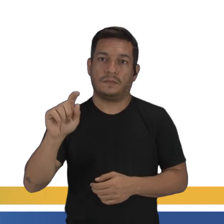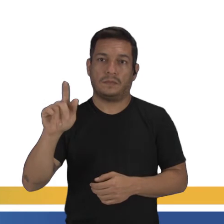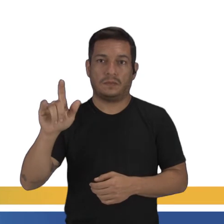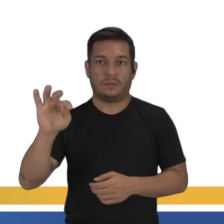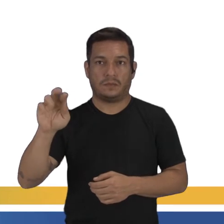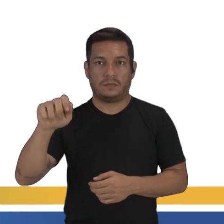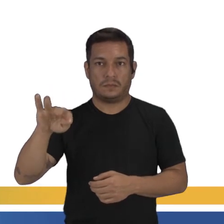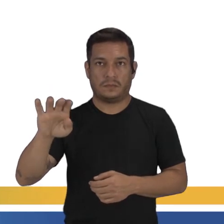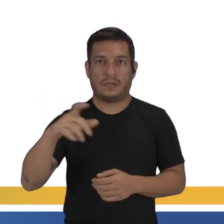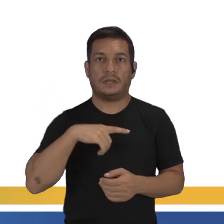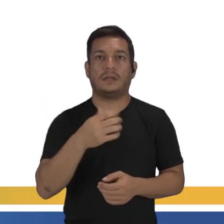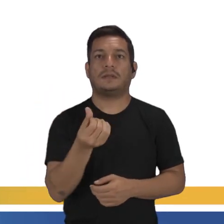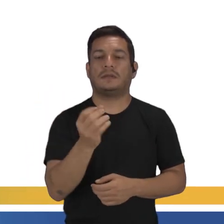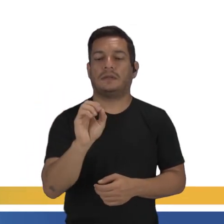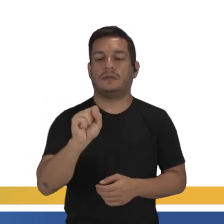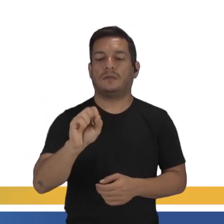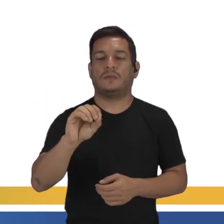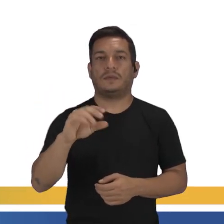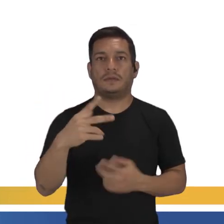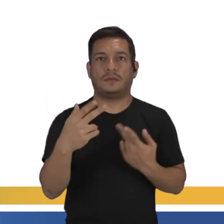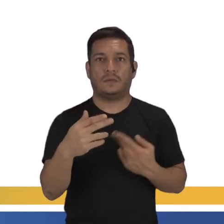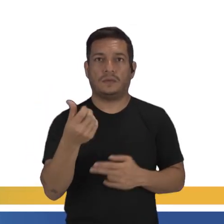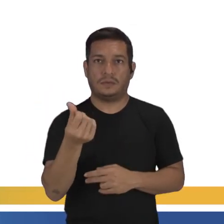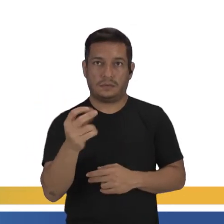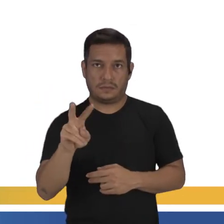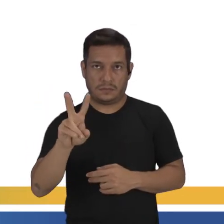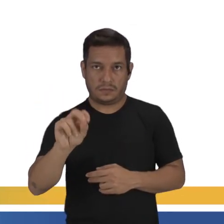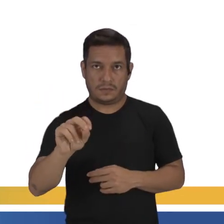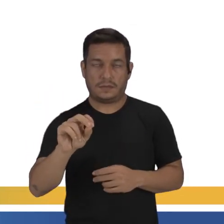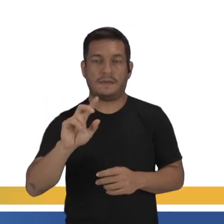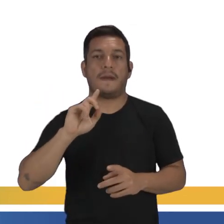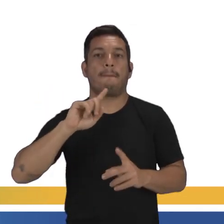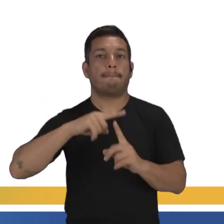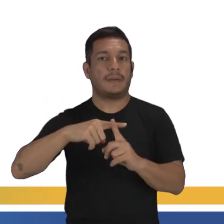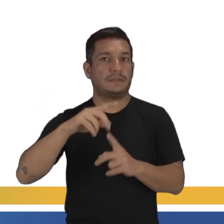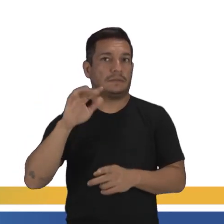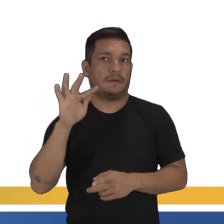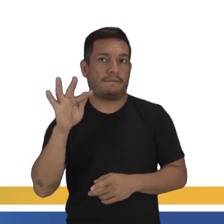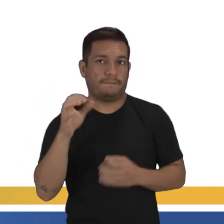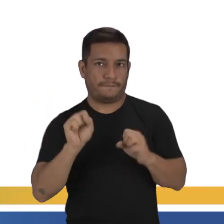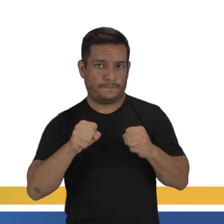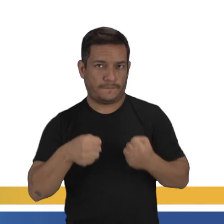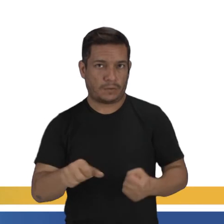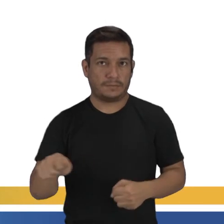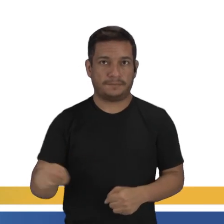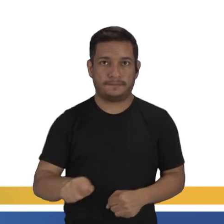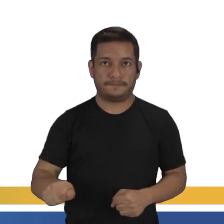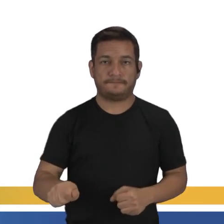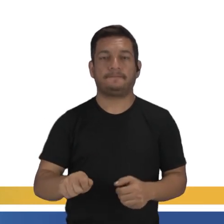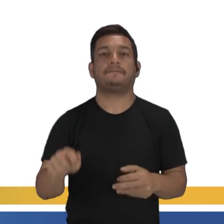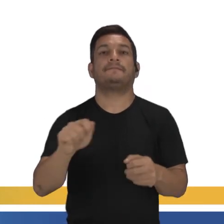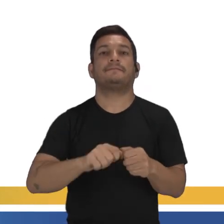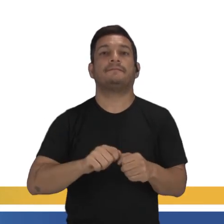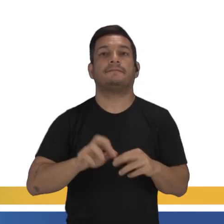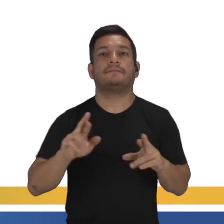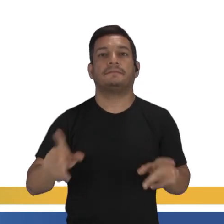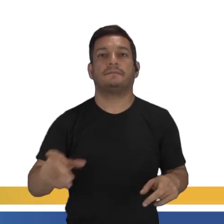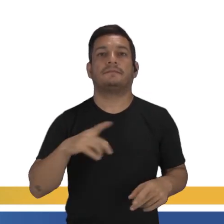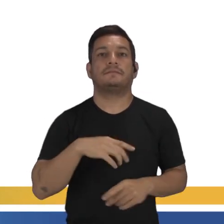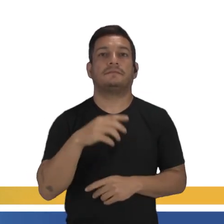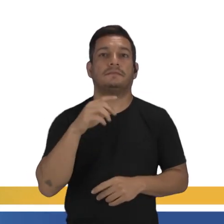temos 680 é igual a 650 mais a força da bengala. Fazendo essa diferença